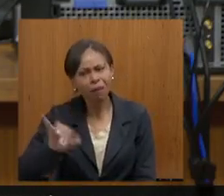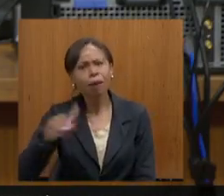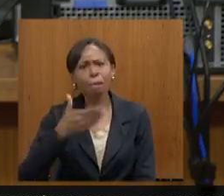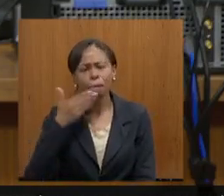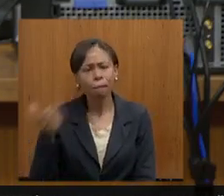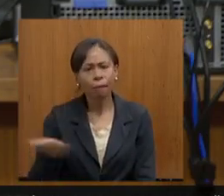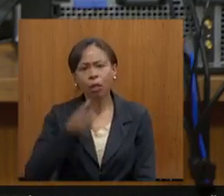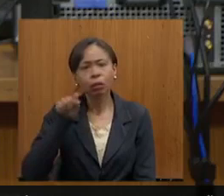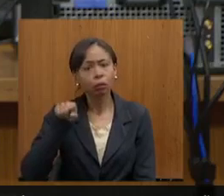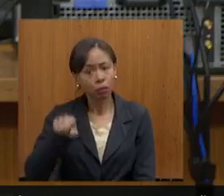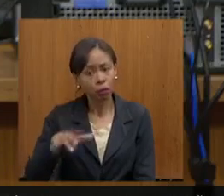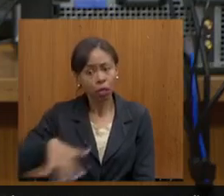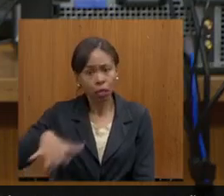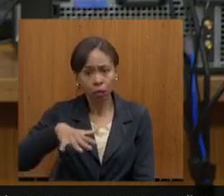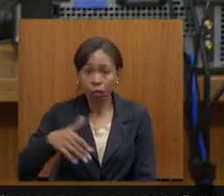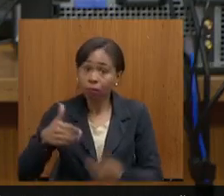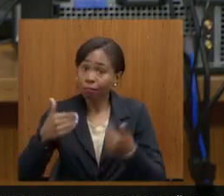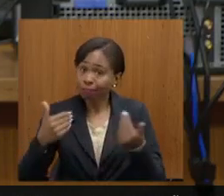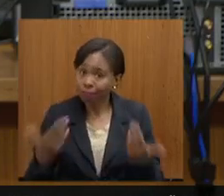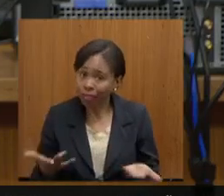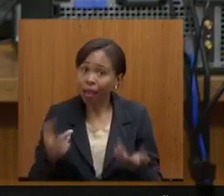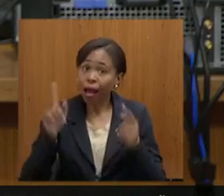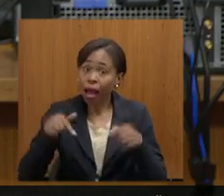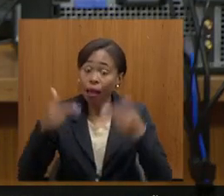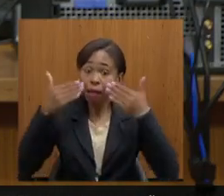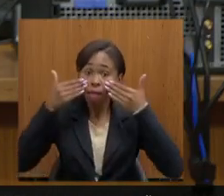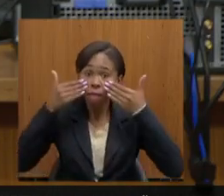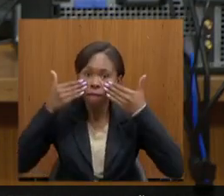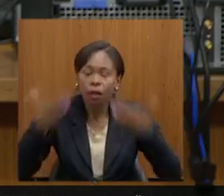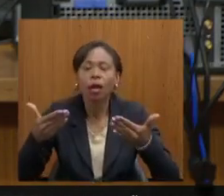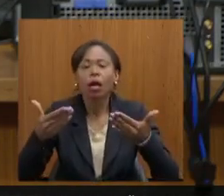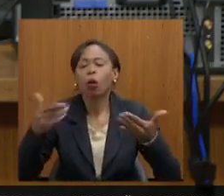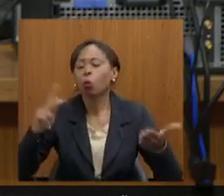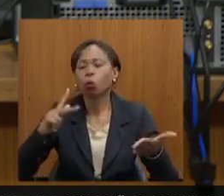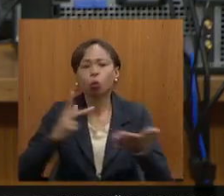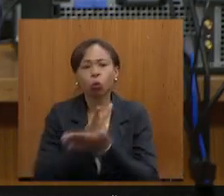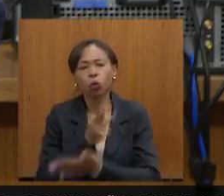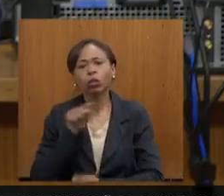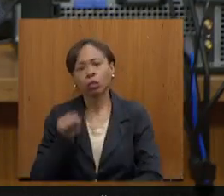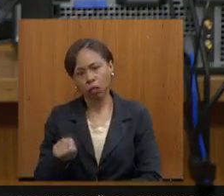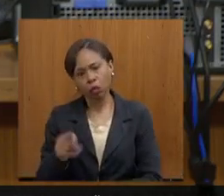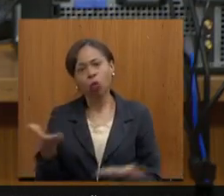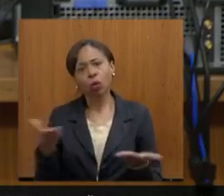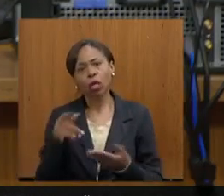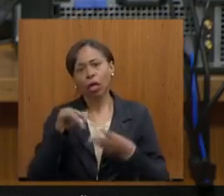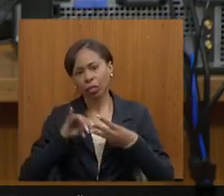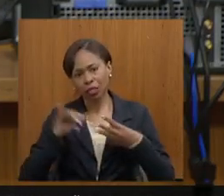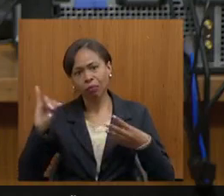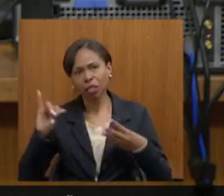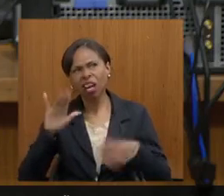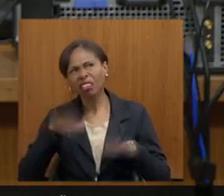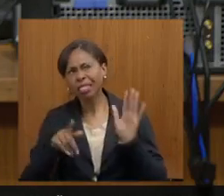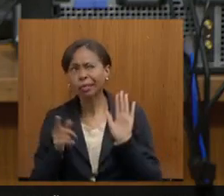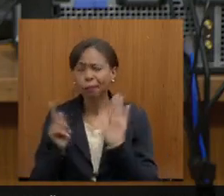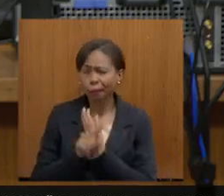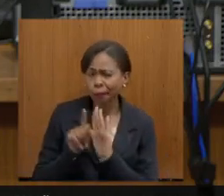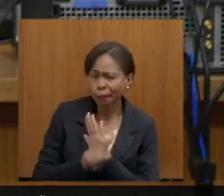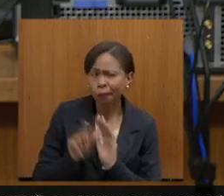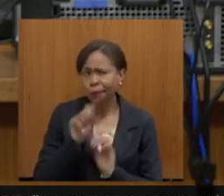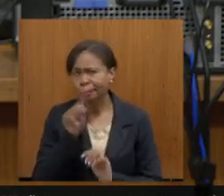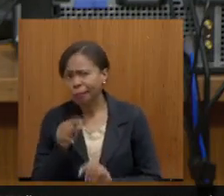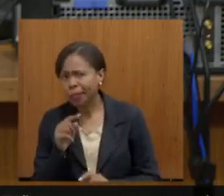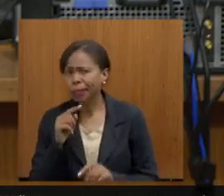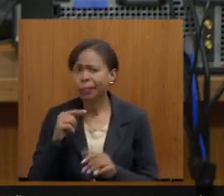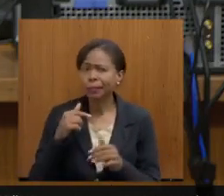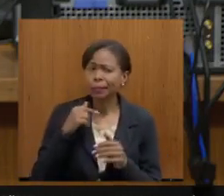energia para nossa região Ou seja é o olho visto você vê o que tá acontecendo hoje os meus amigos às vezes questiona desconto